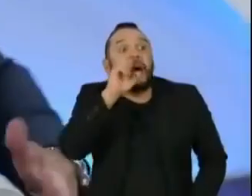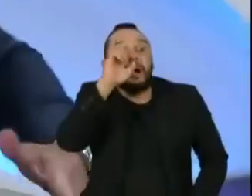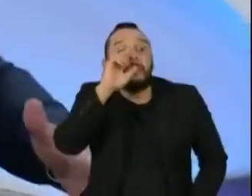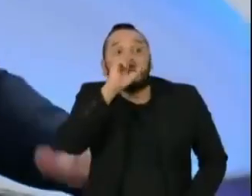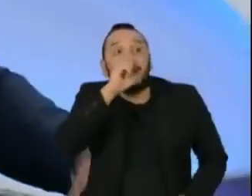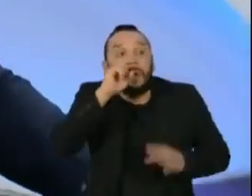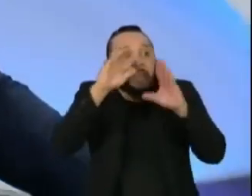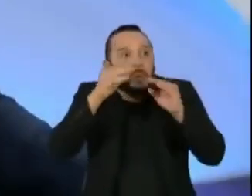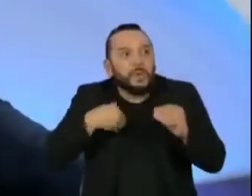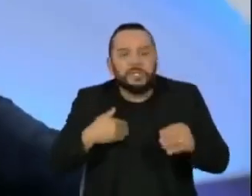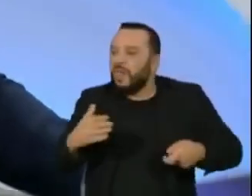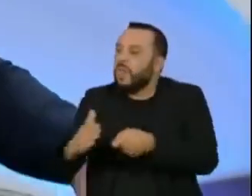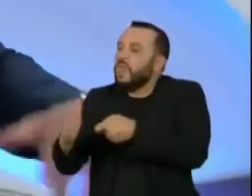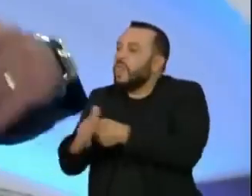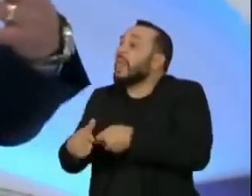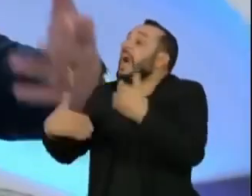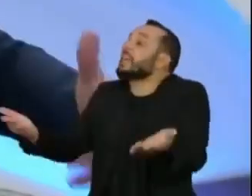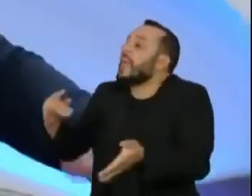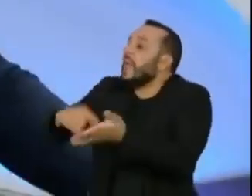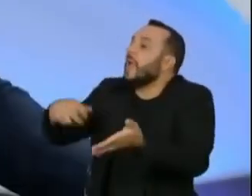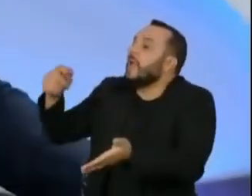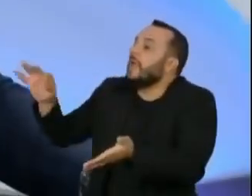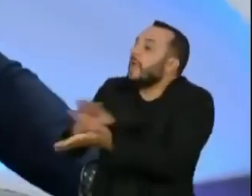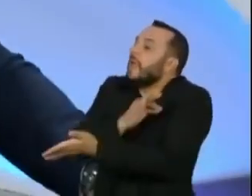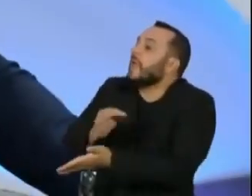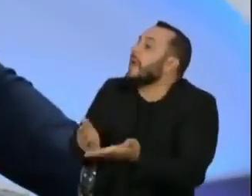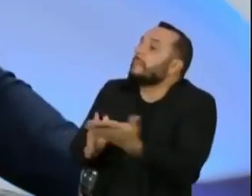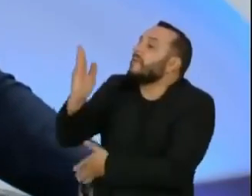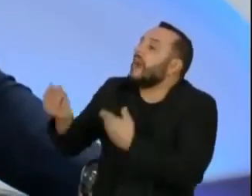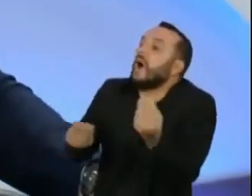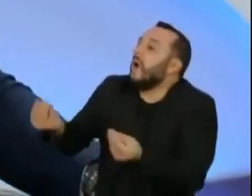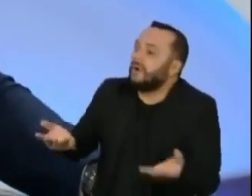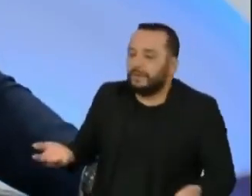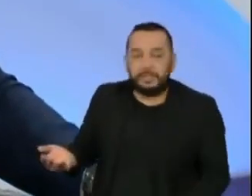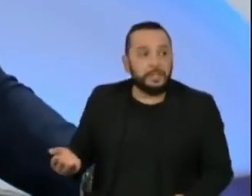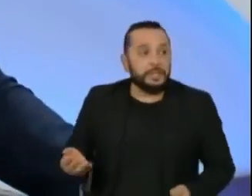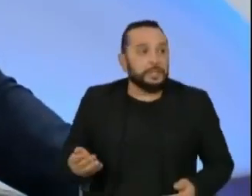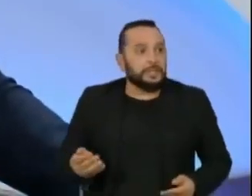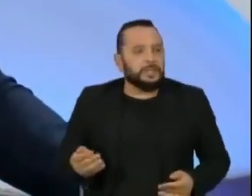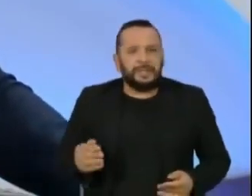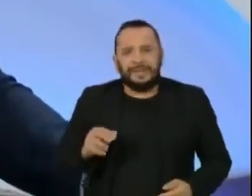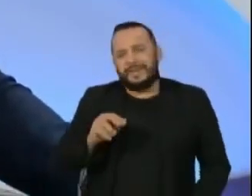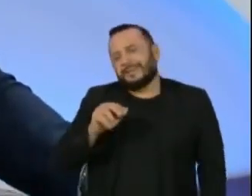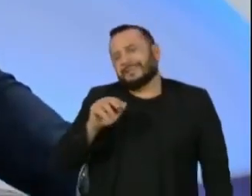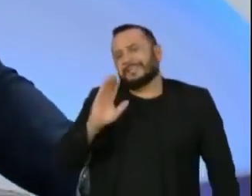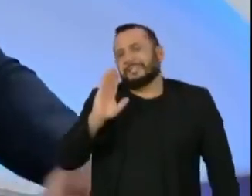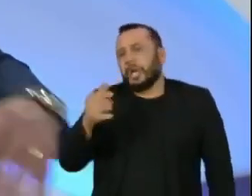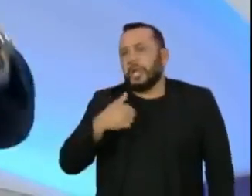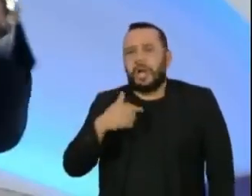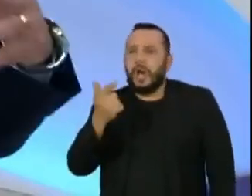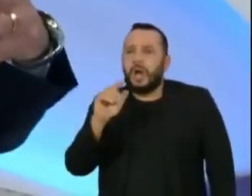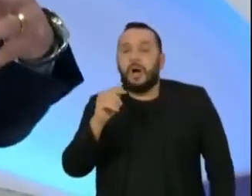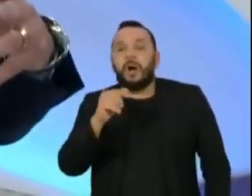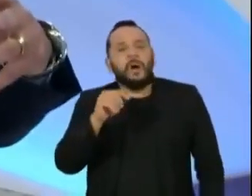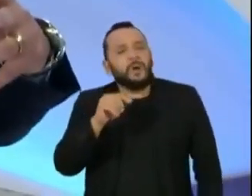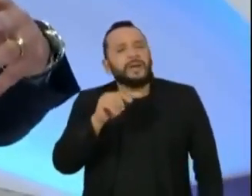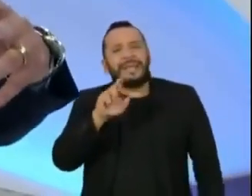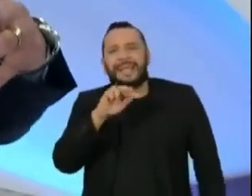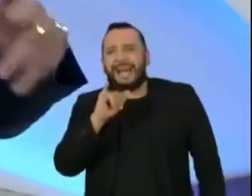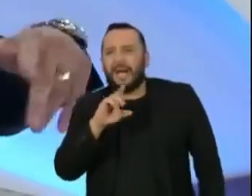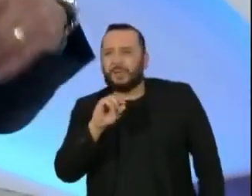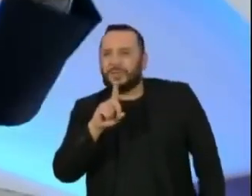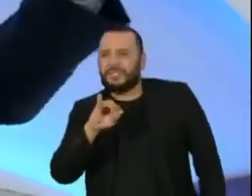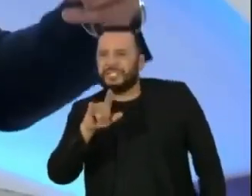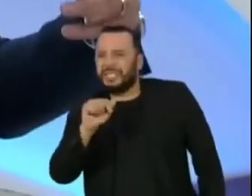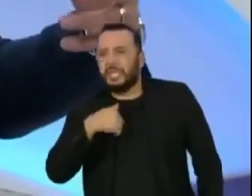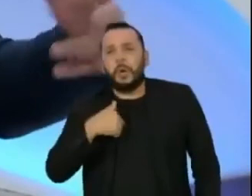na CPI quando ele levanta de que aquele assunto era sobre uma outra invoice, que outra LI,